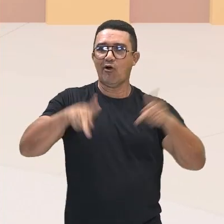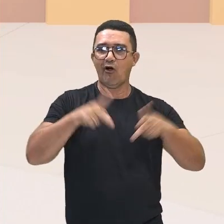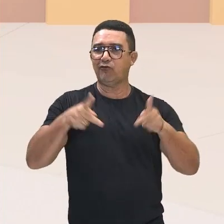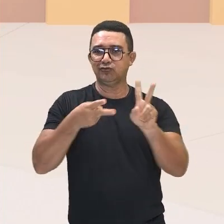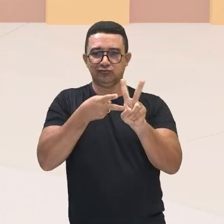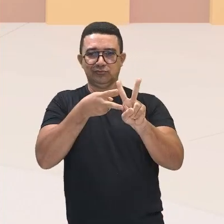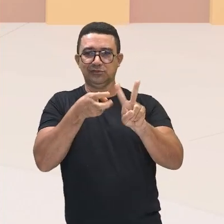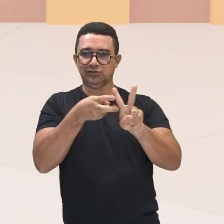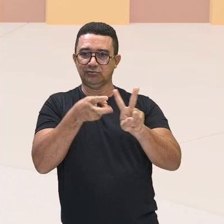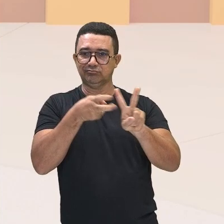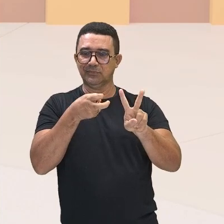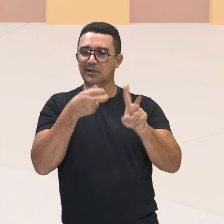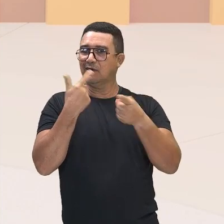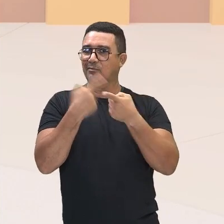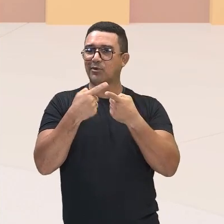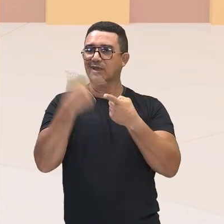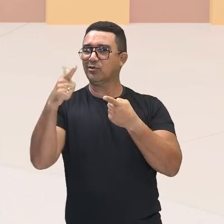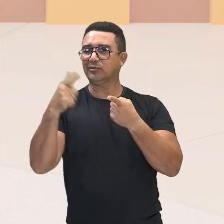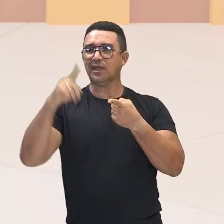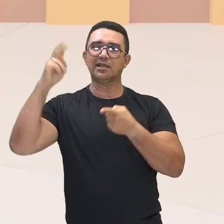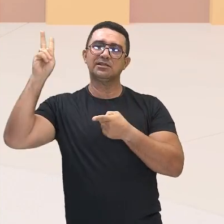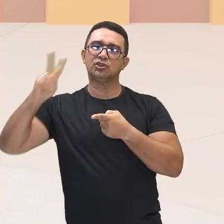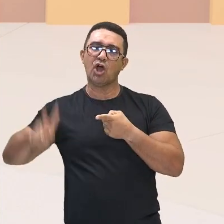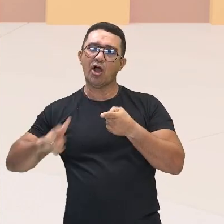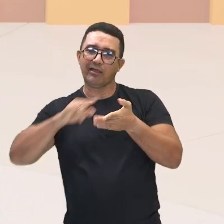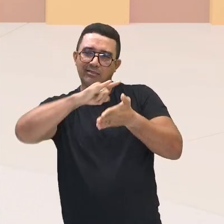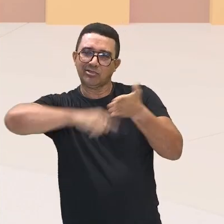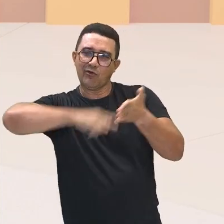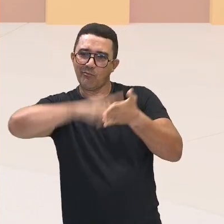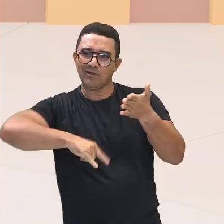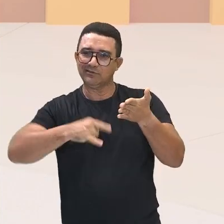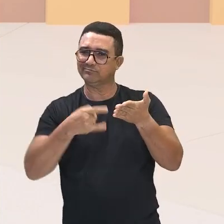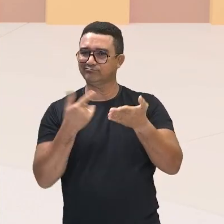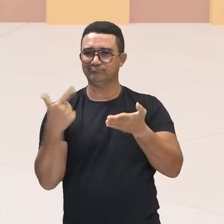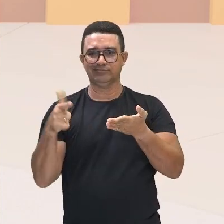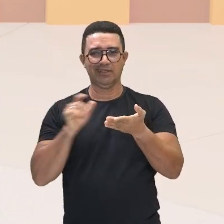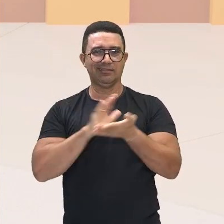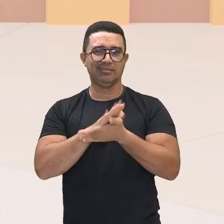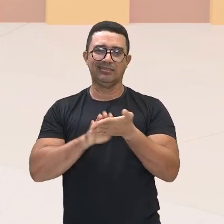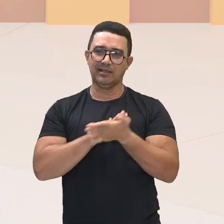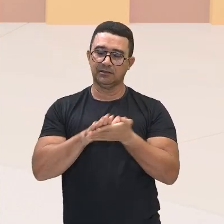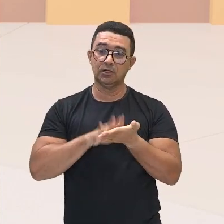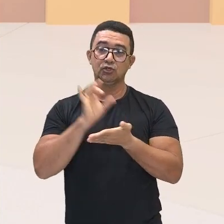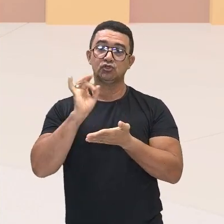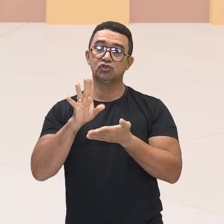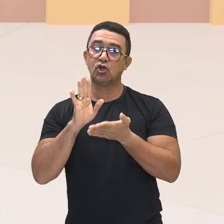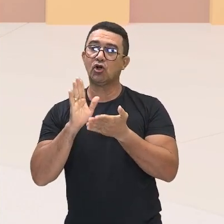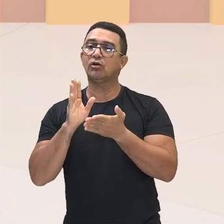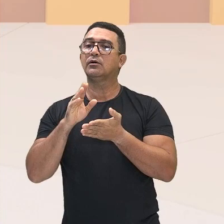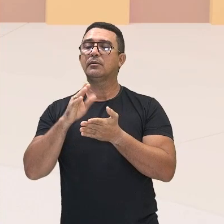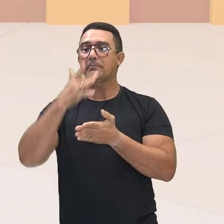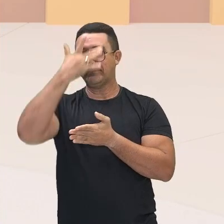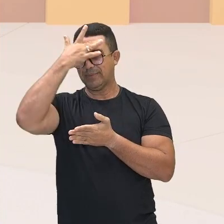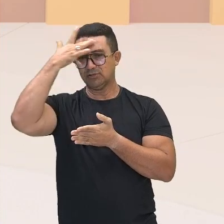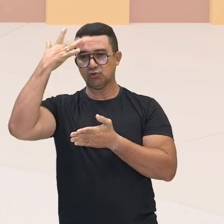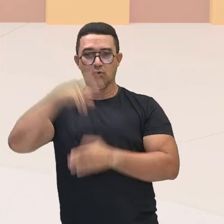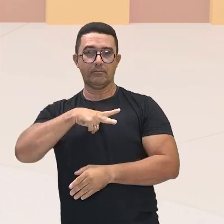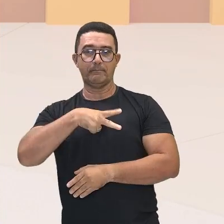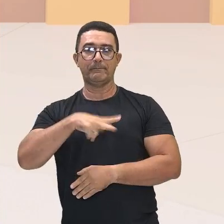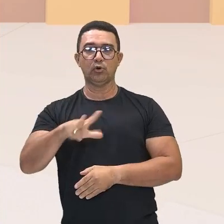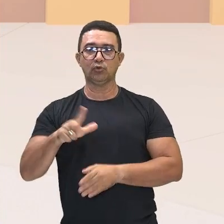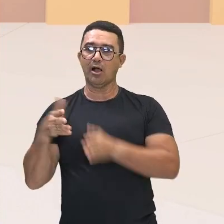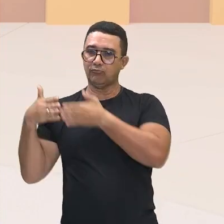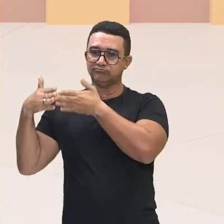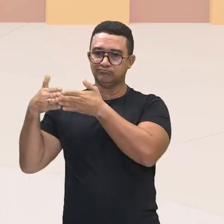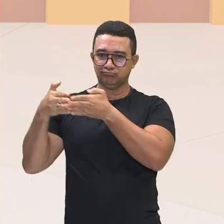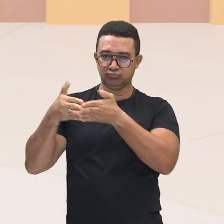eles não documentavam a sua história. Então, o que a gente acaba tendo registrado é a chegada do colonizador europeu em nosso território. E